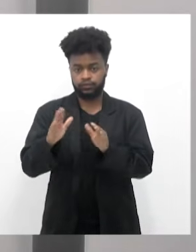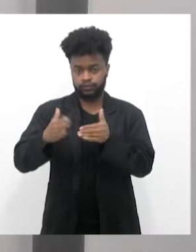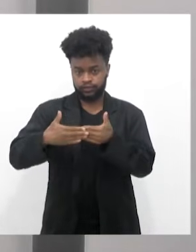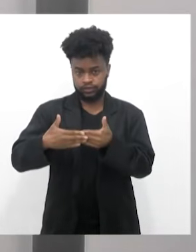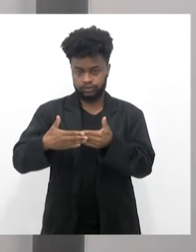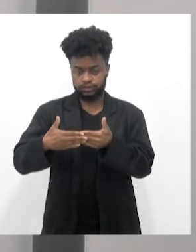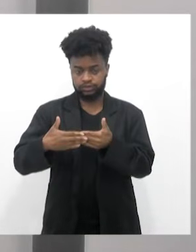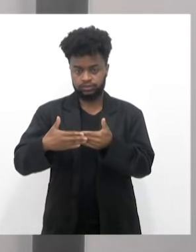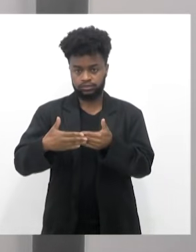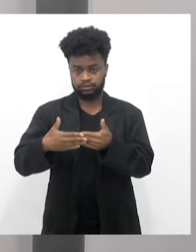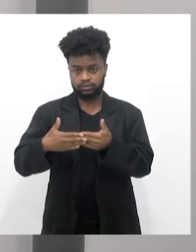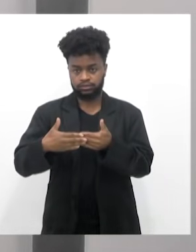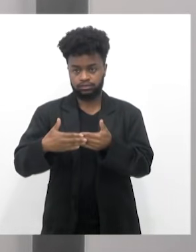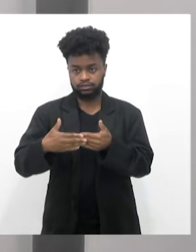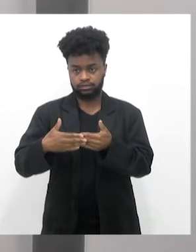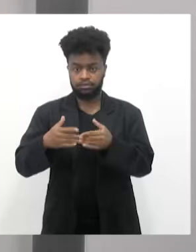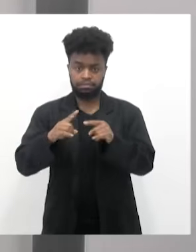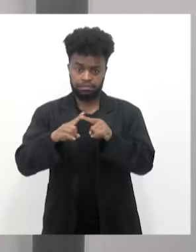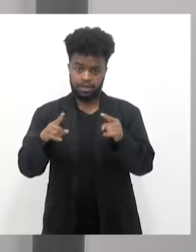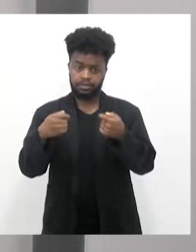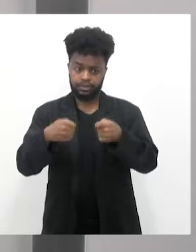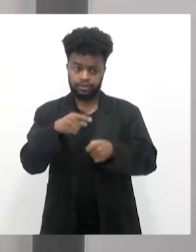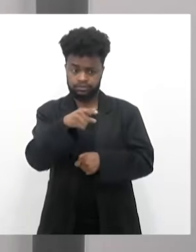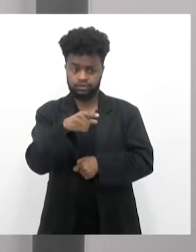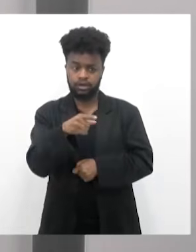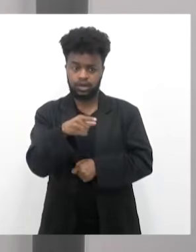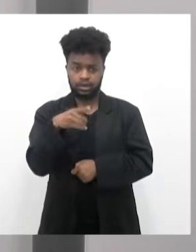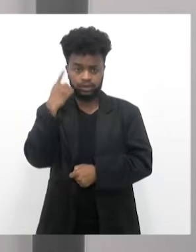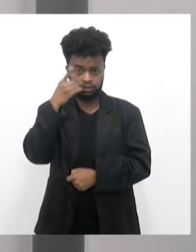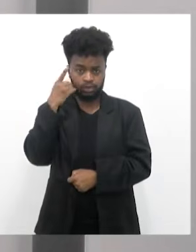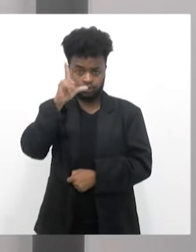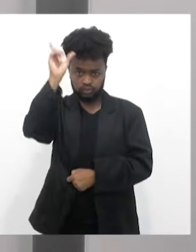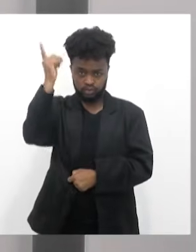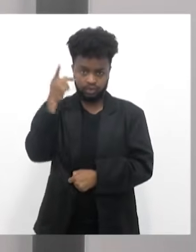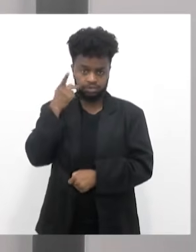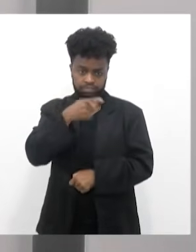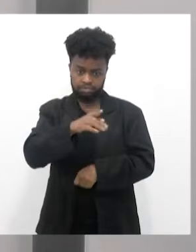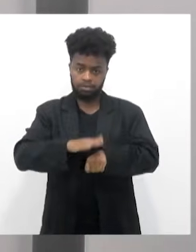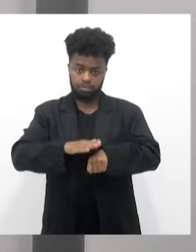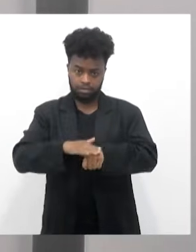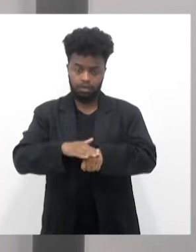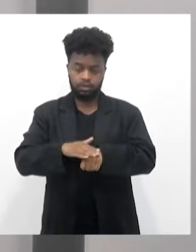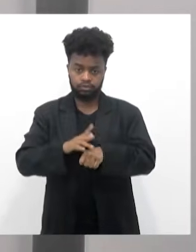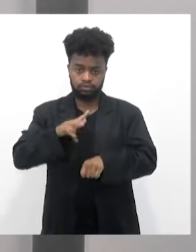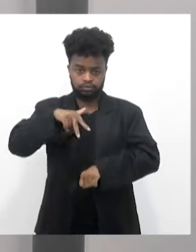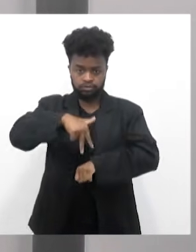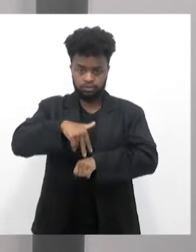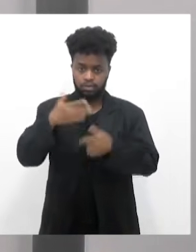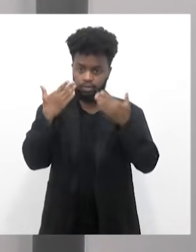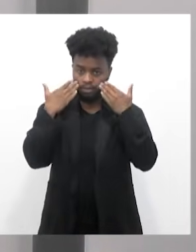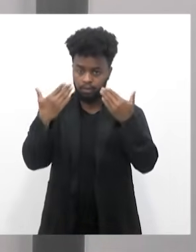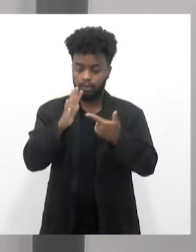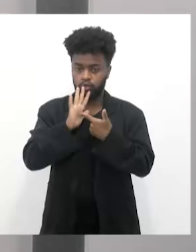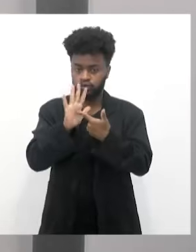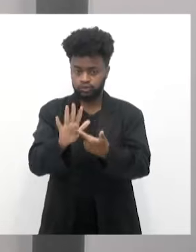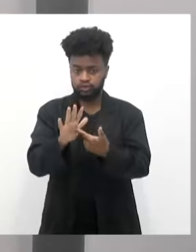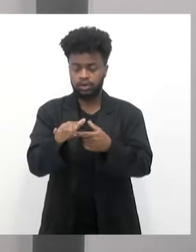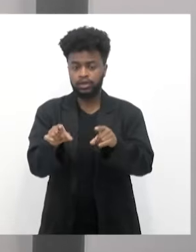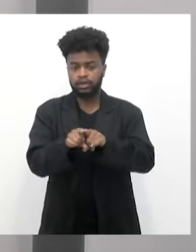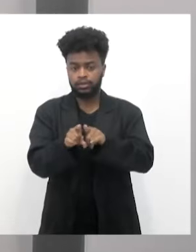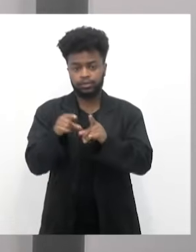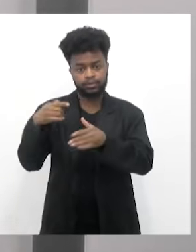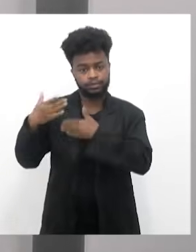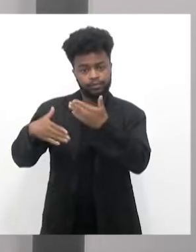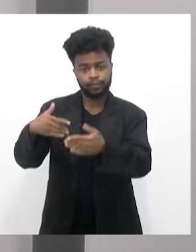fechada, mas justiça seja feita, o próprio deputado Luiz Paulo, não só no posicionamento público, mas nesse